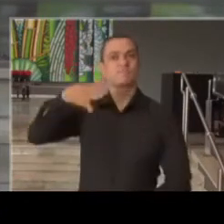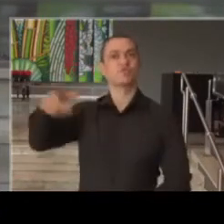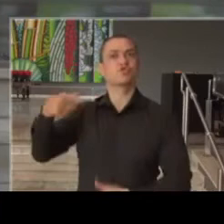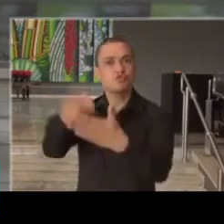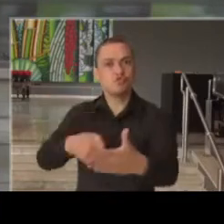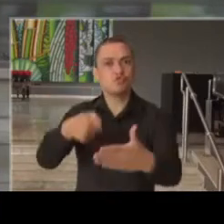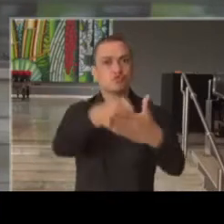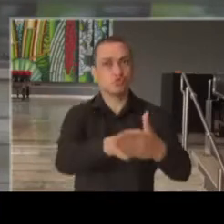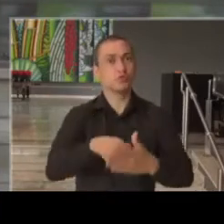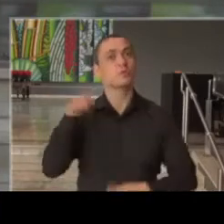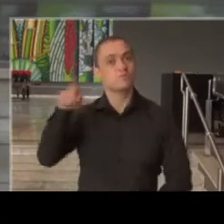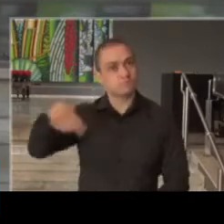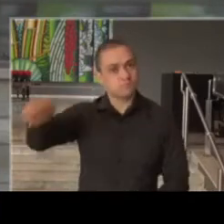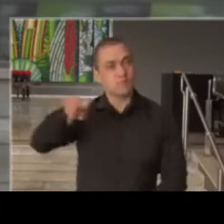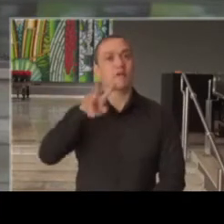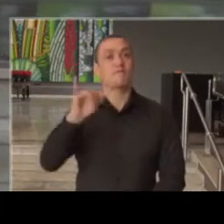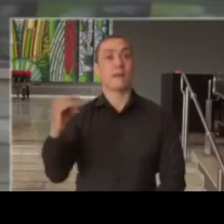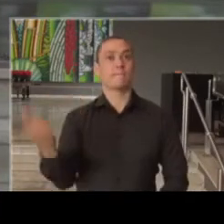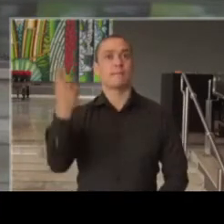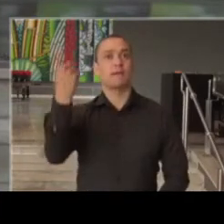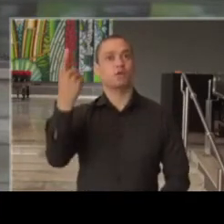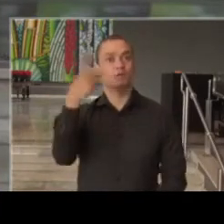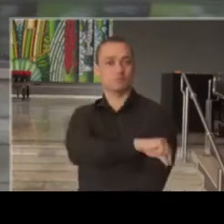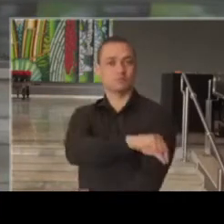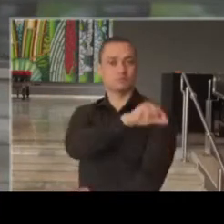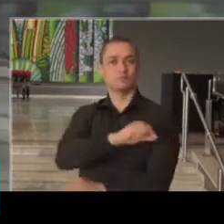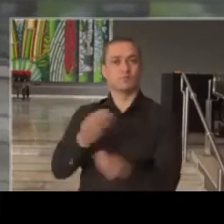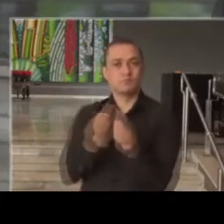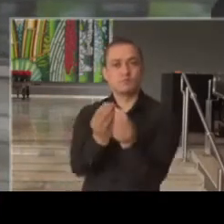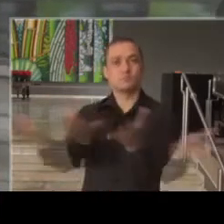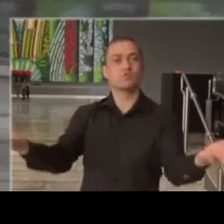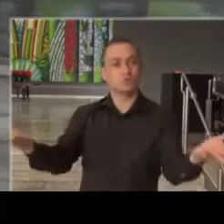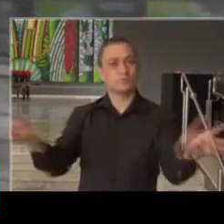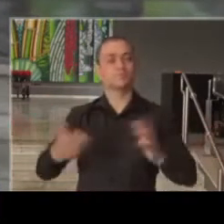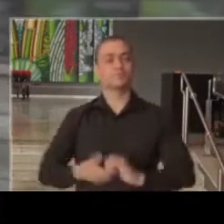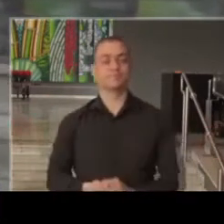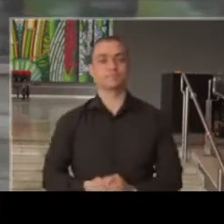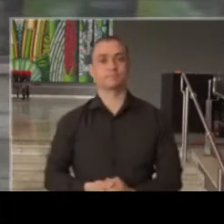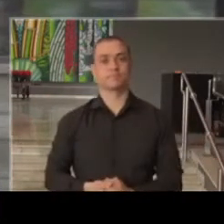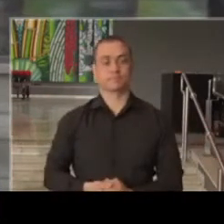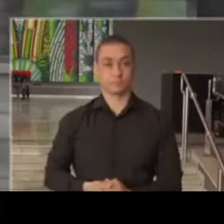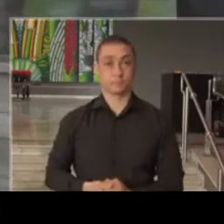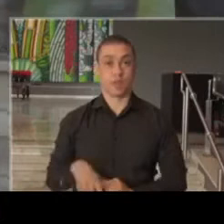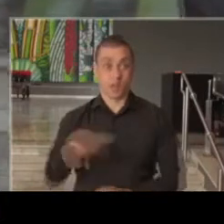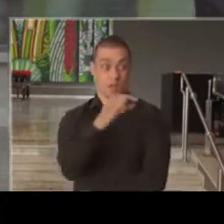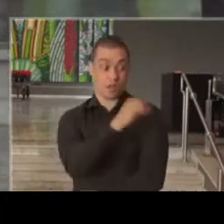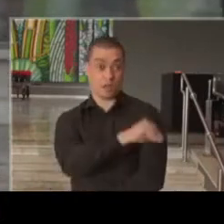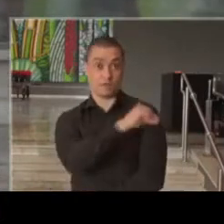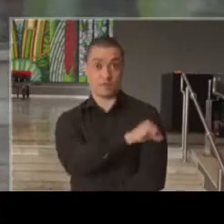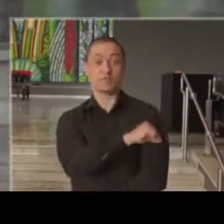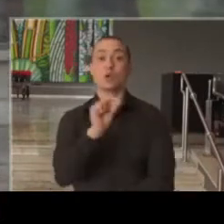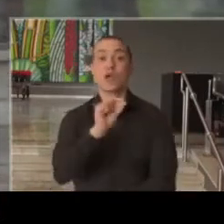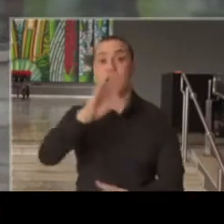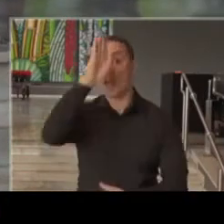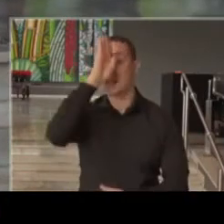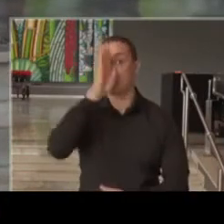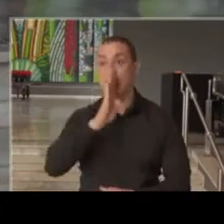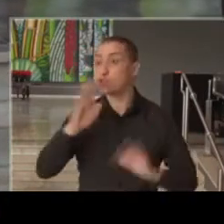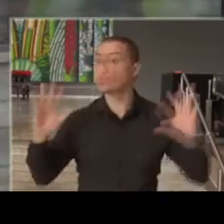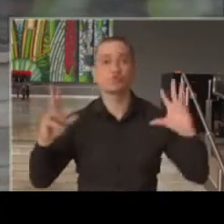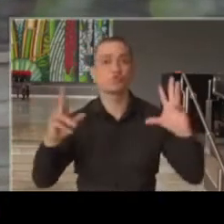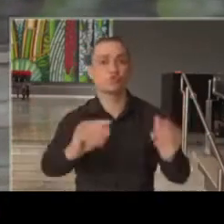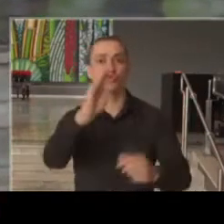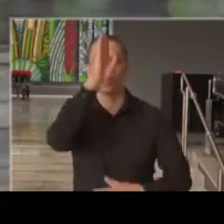e estarão, nesta primeira fase, sendo vacinados também. A vacina será gratuita para todos